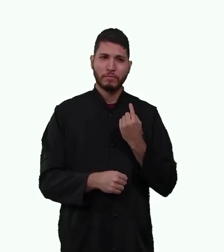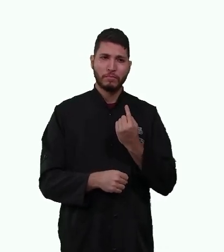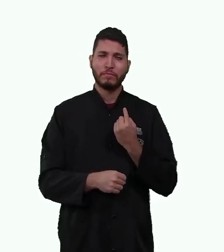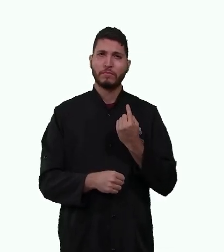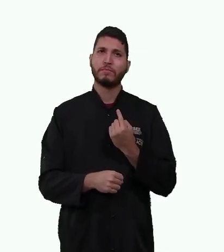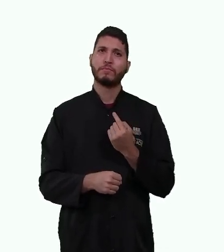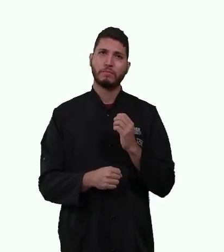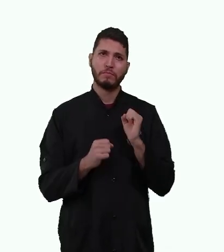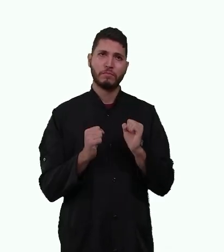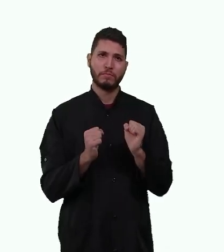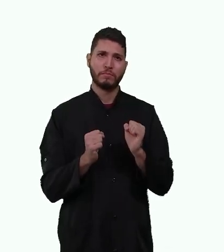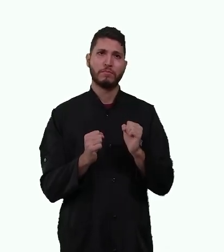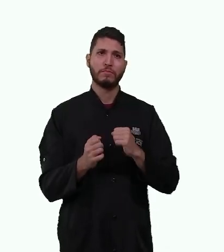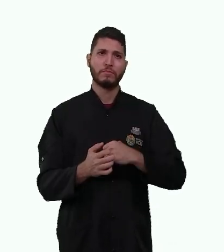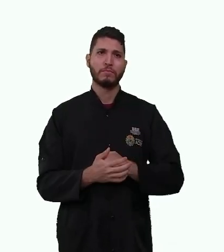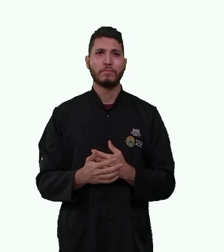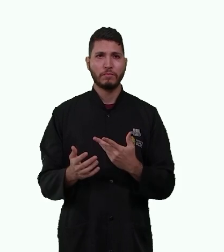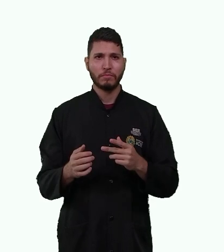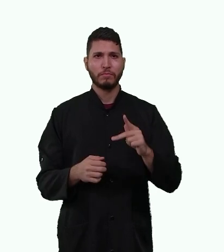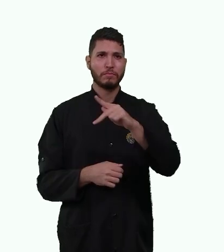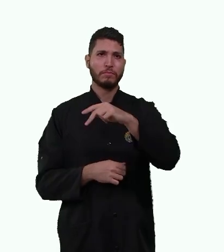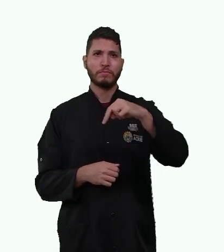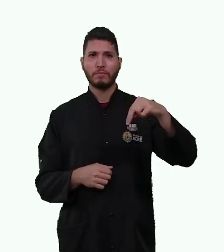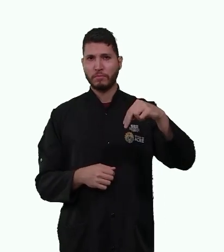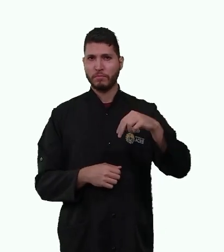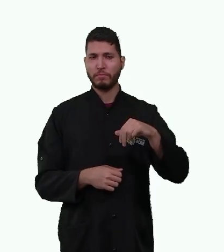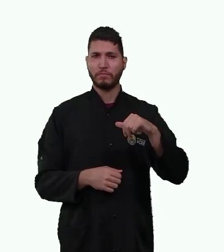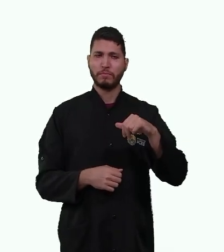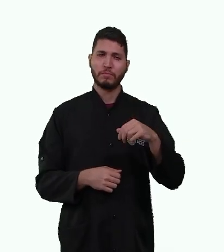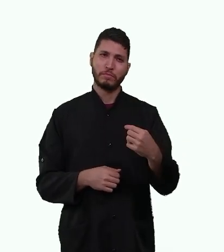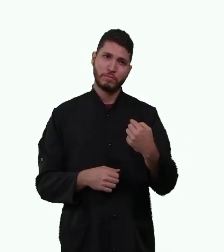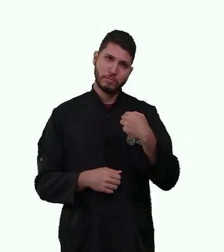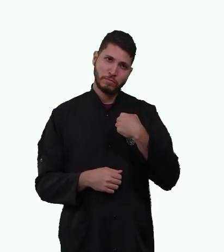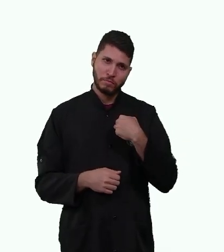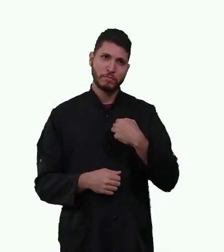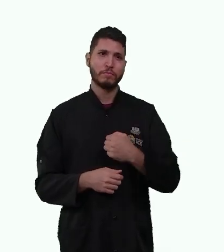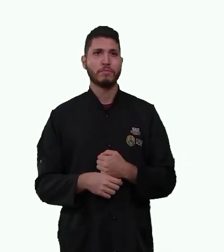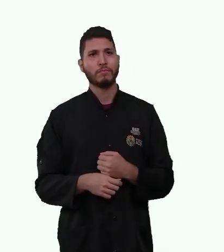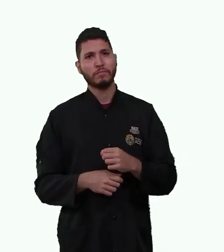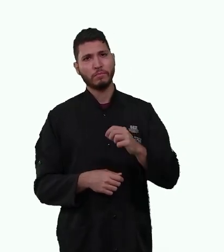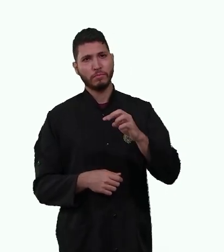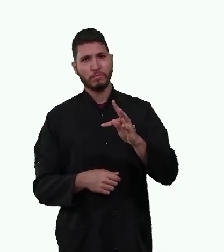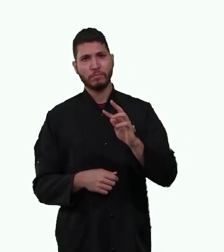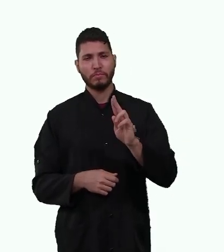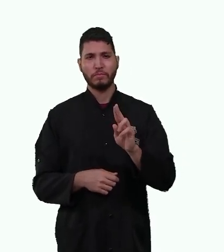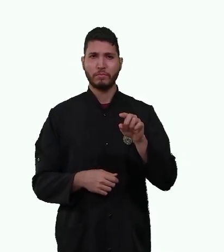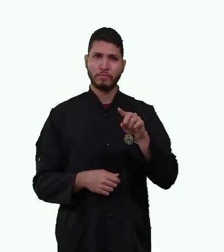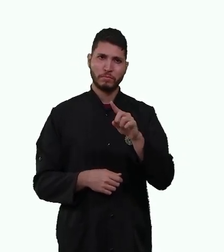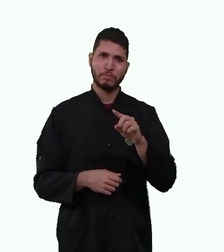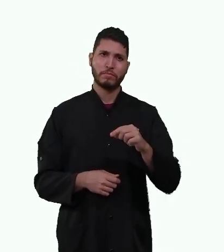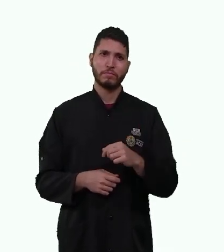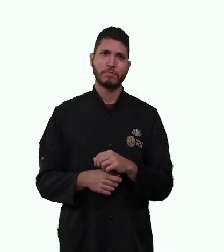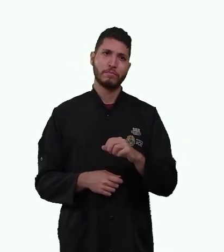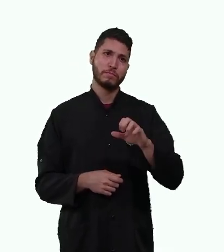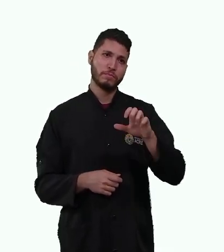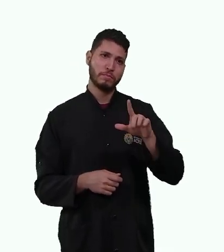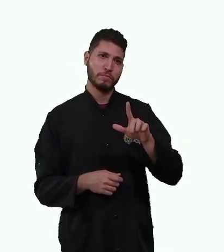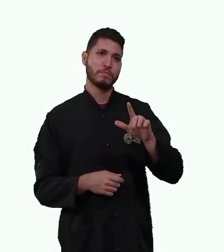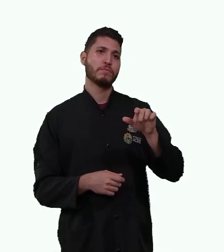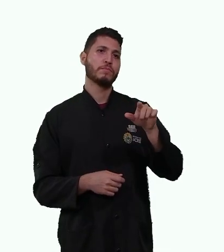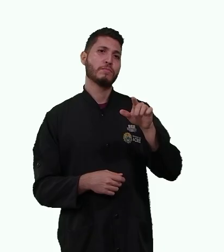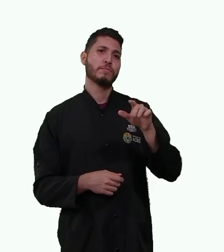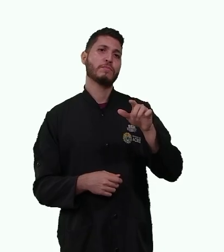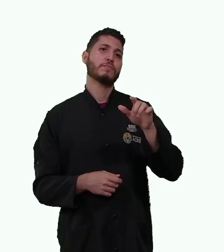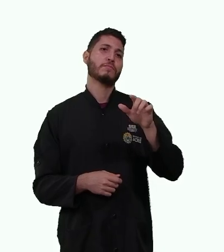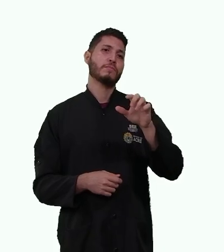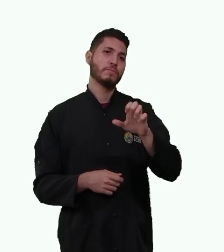vamos ter o pronome yo, que significa eu, tu, ele e ela, ele e